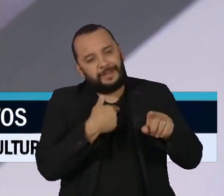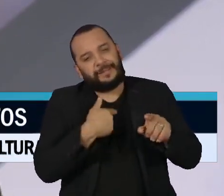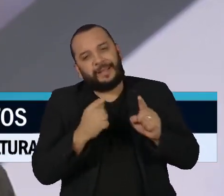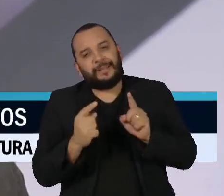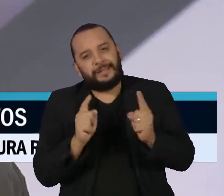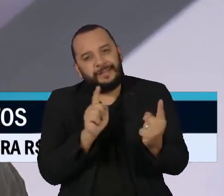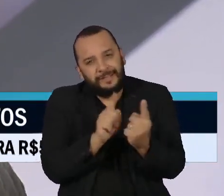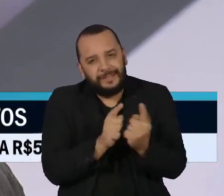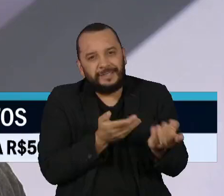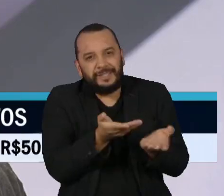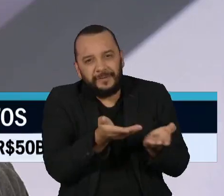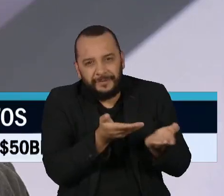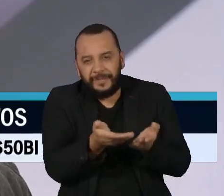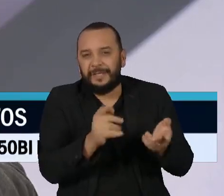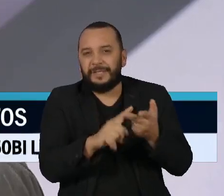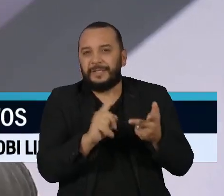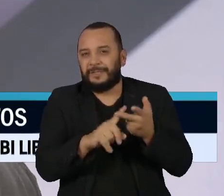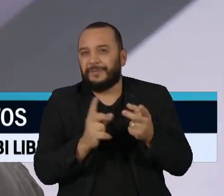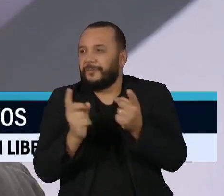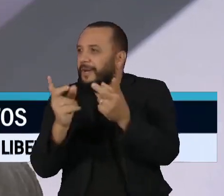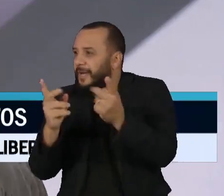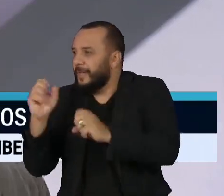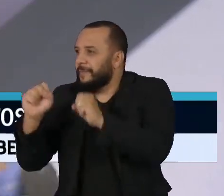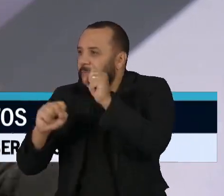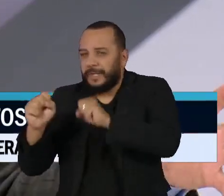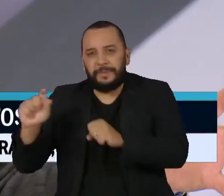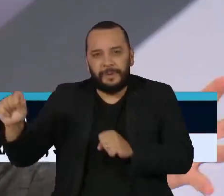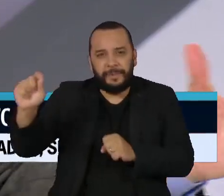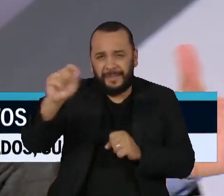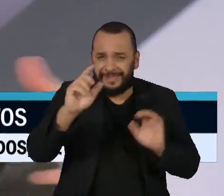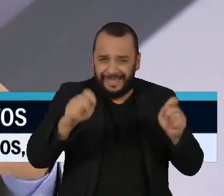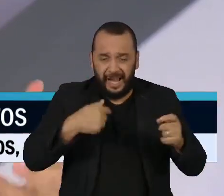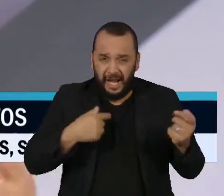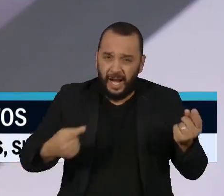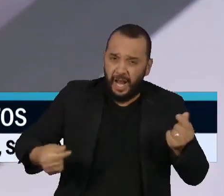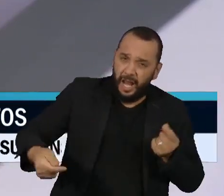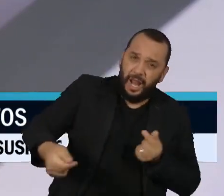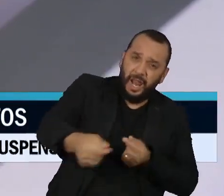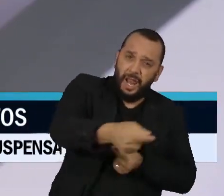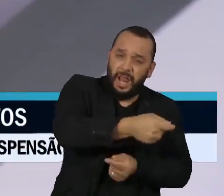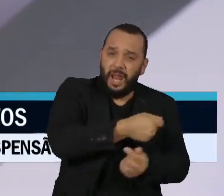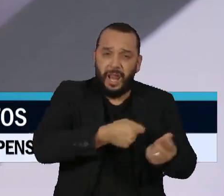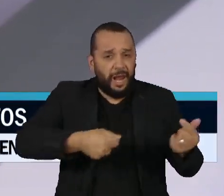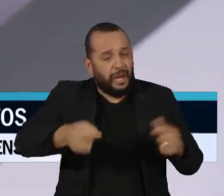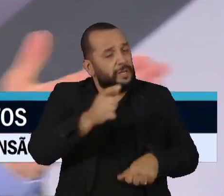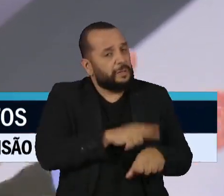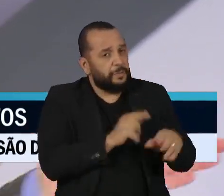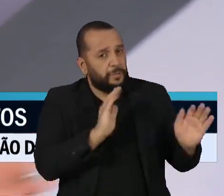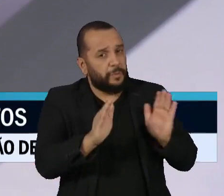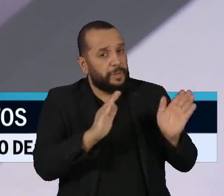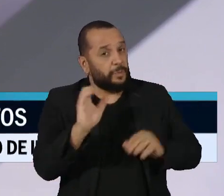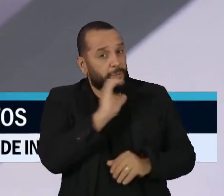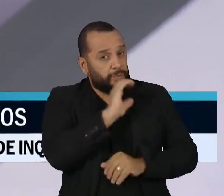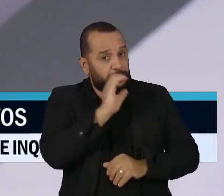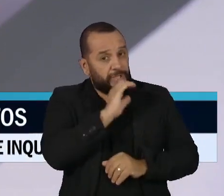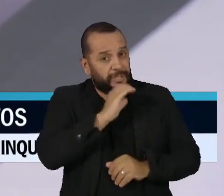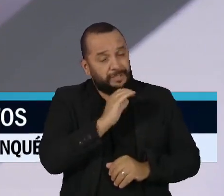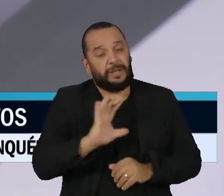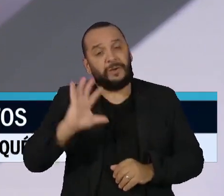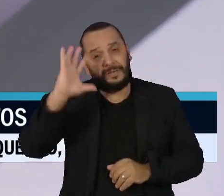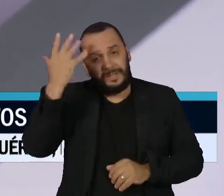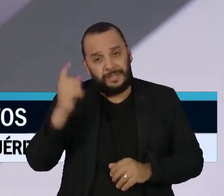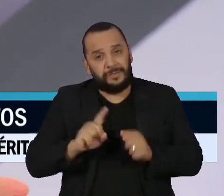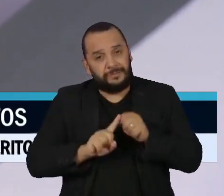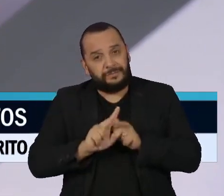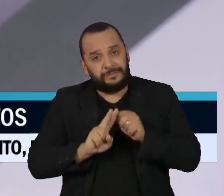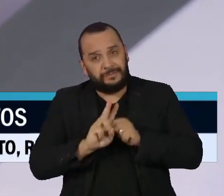tudo. Então, é uma cadeia que você podia rapidamente mobilizar no momento de urgência econômica, como foi o primeiro trimestre,